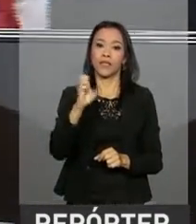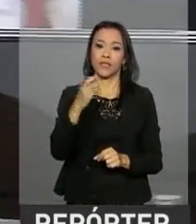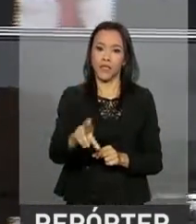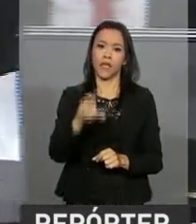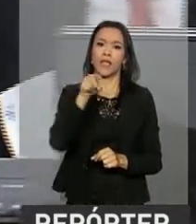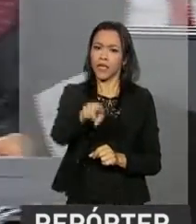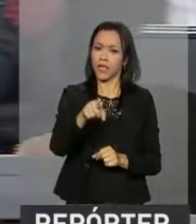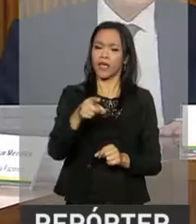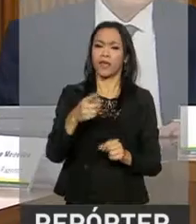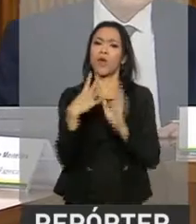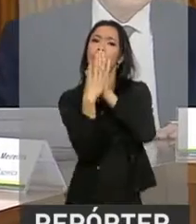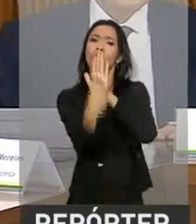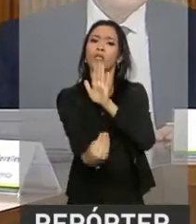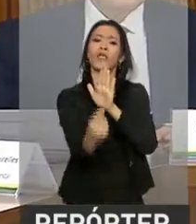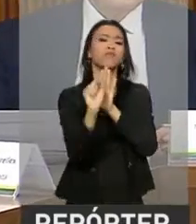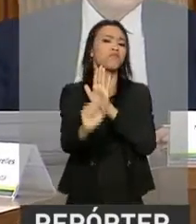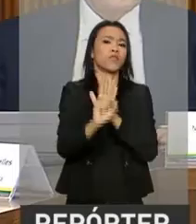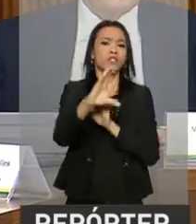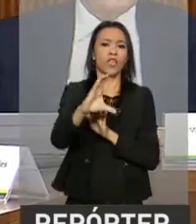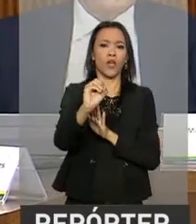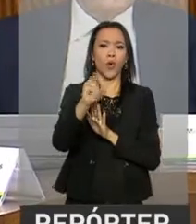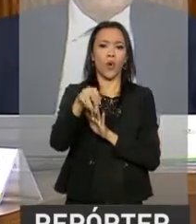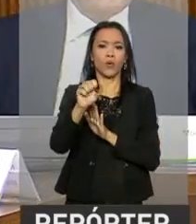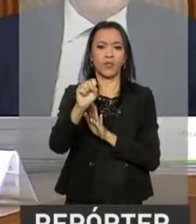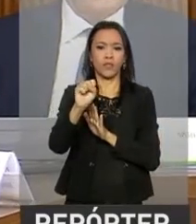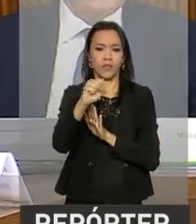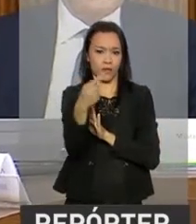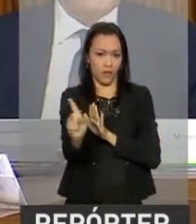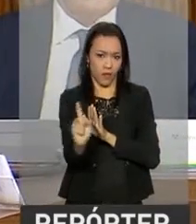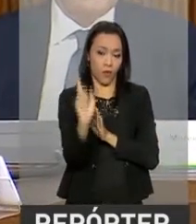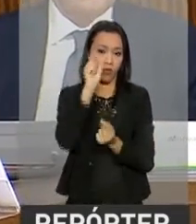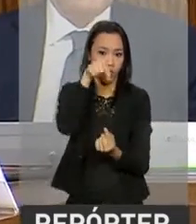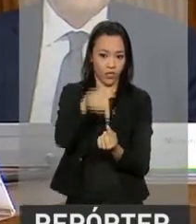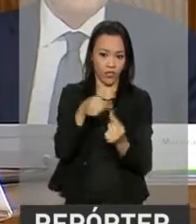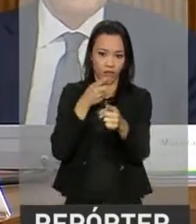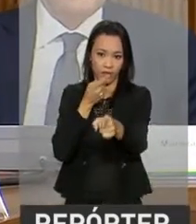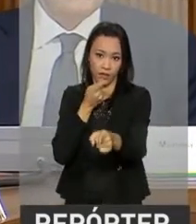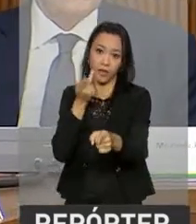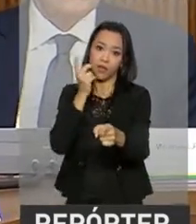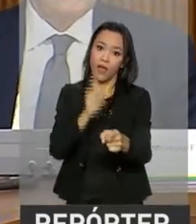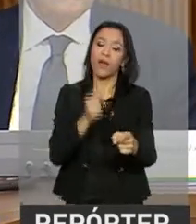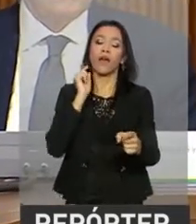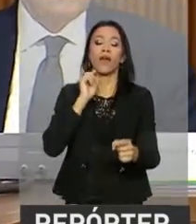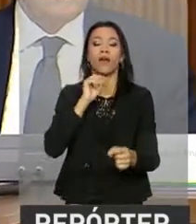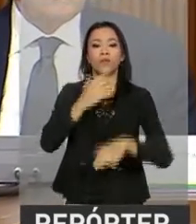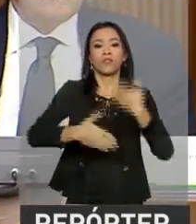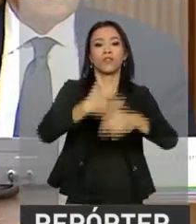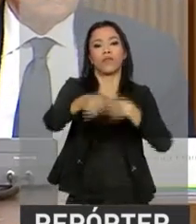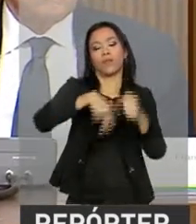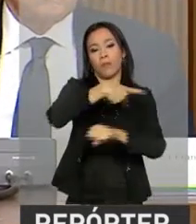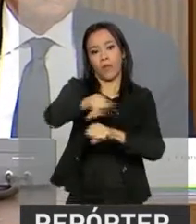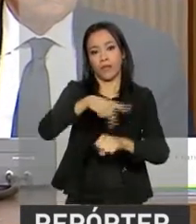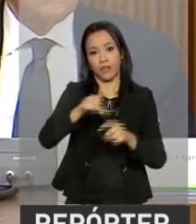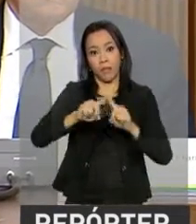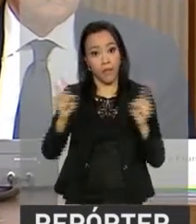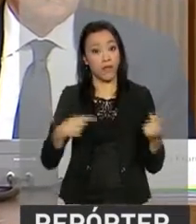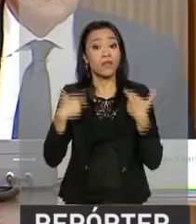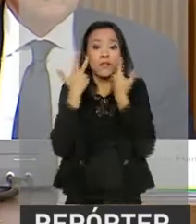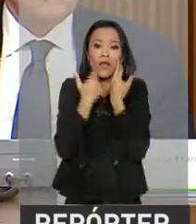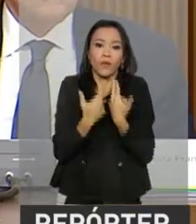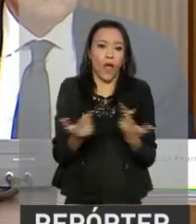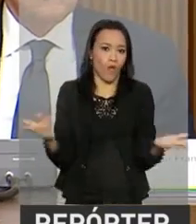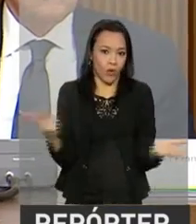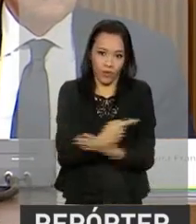concessões no país naturalmente Visa em primeiro lugar ao crescimento econômico do país mas como consequência